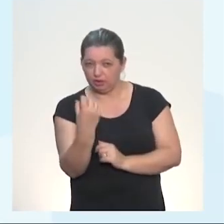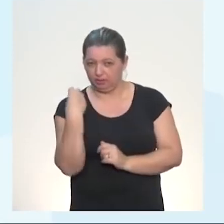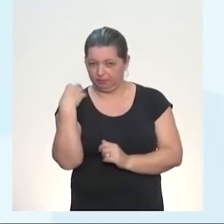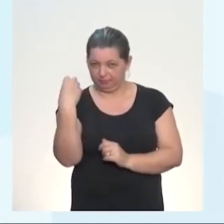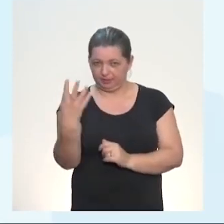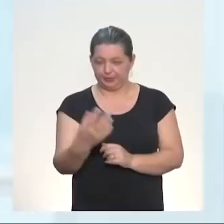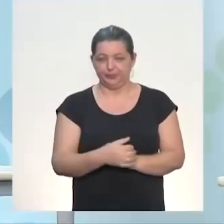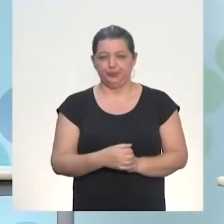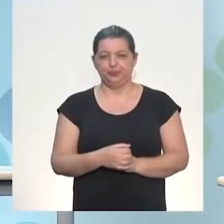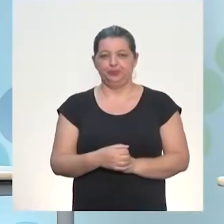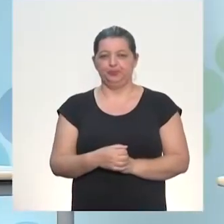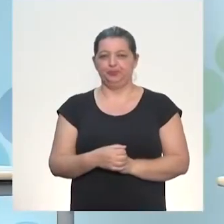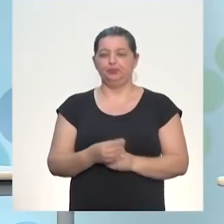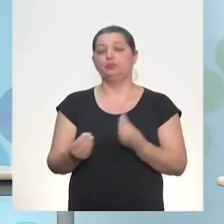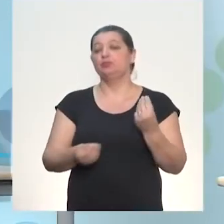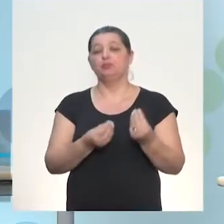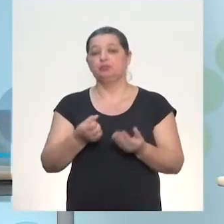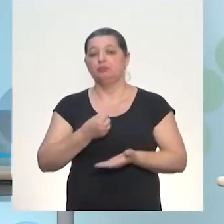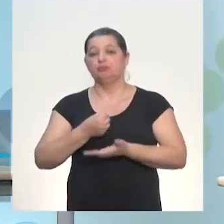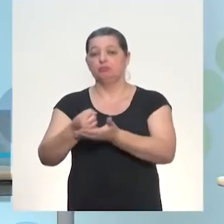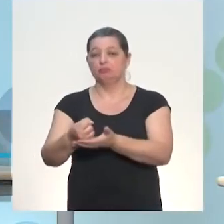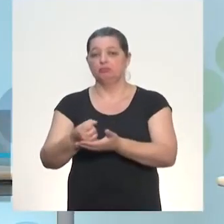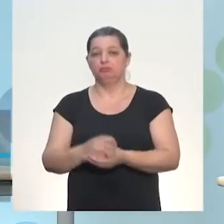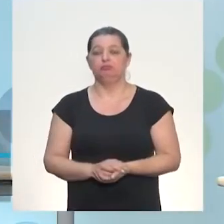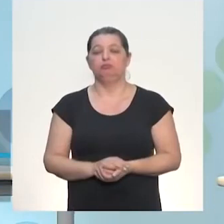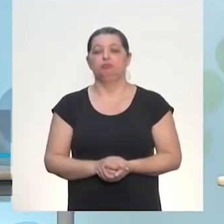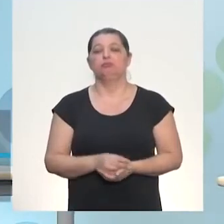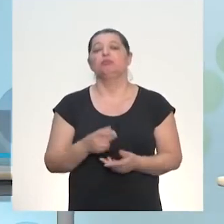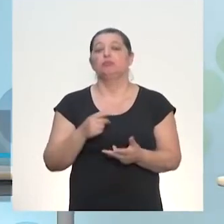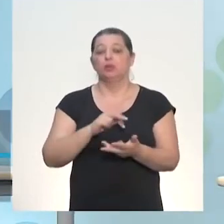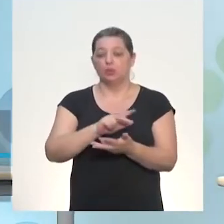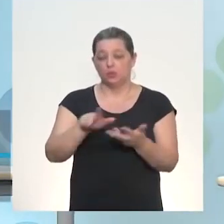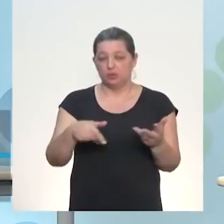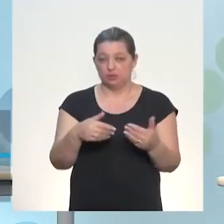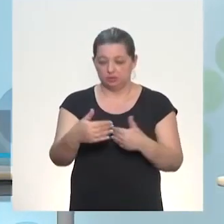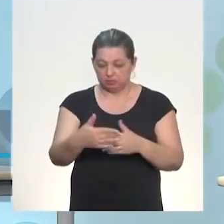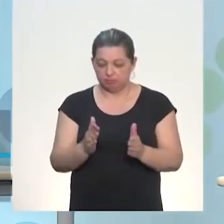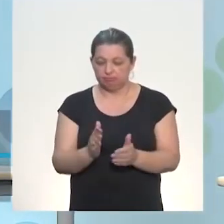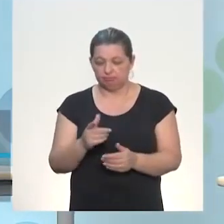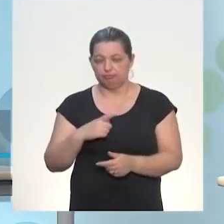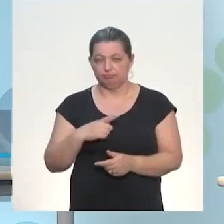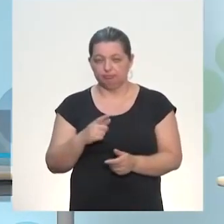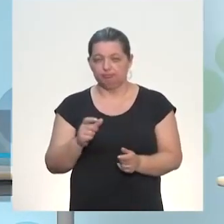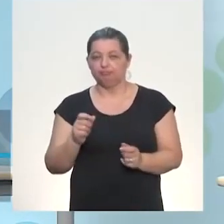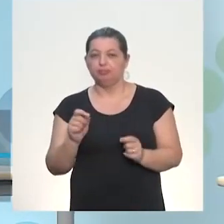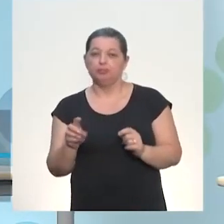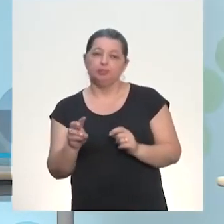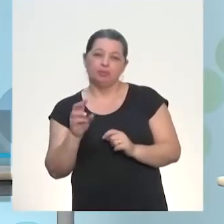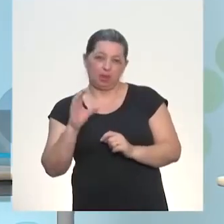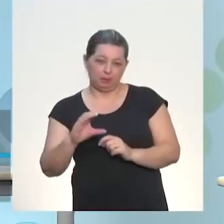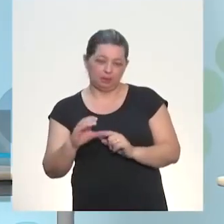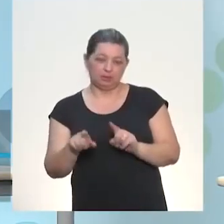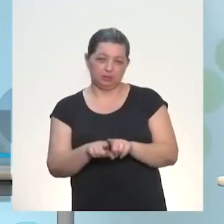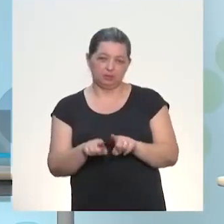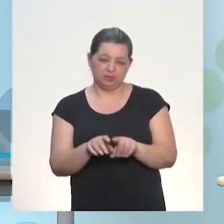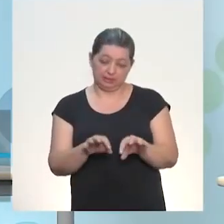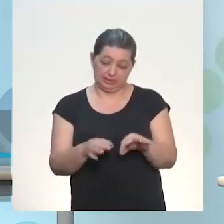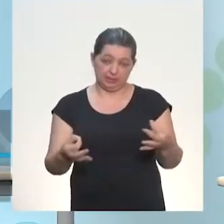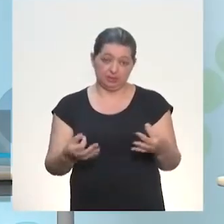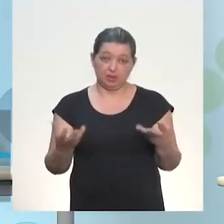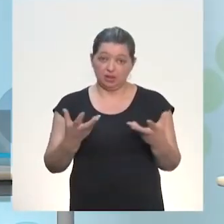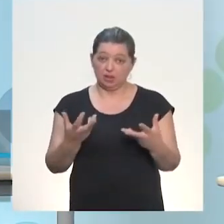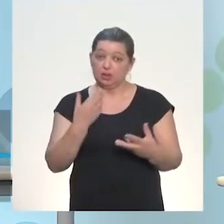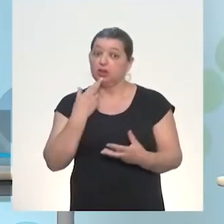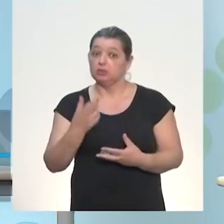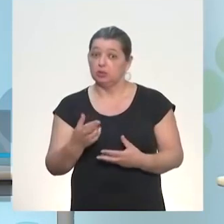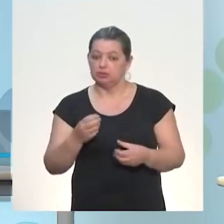saber quantas caixas de 1 metro cúbico cabem dentro de um caminhão que tem a capacidade de 30 metros cúbicos. É bem simples. Tá, então eu quero a resposta